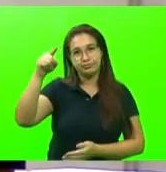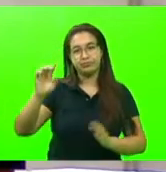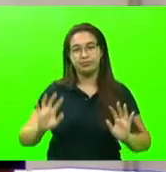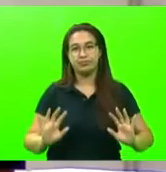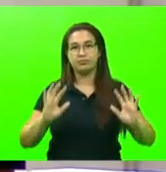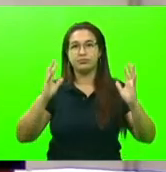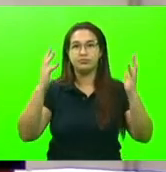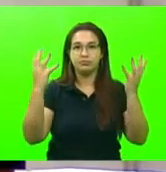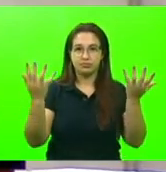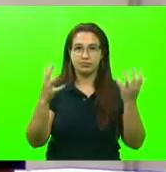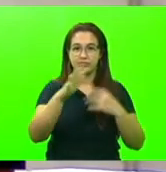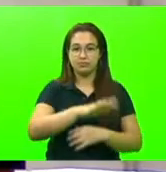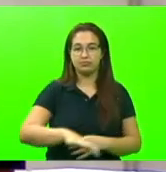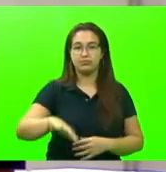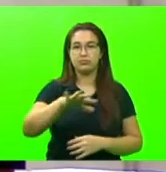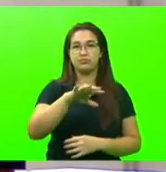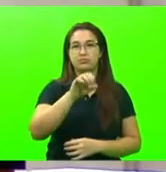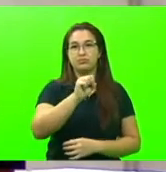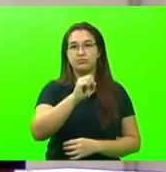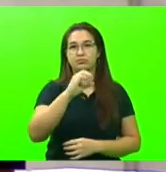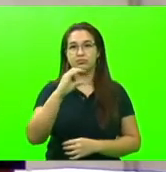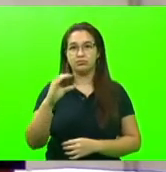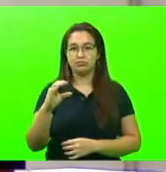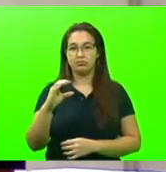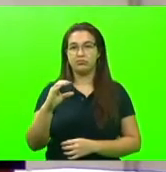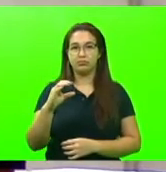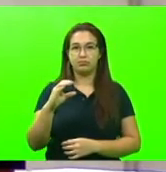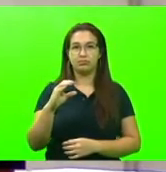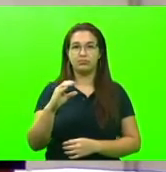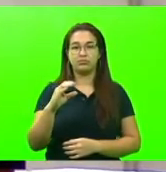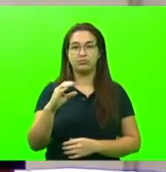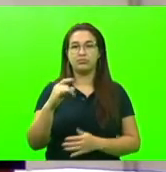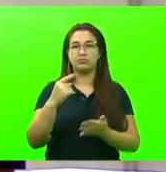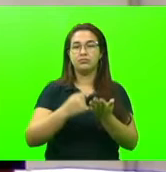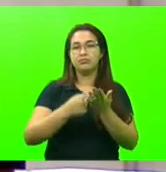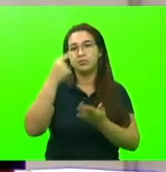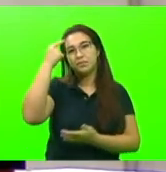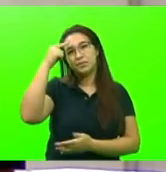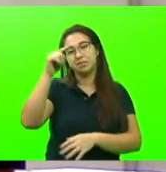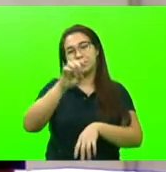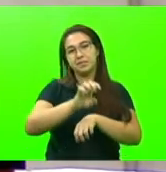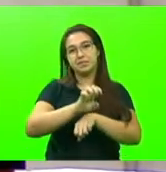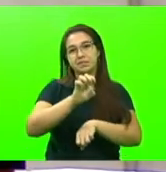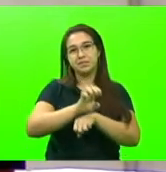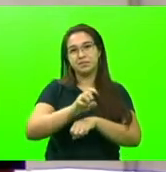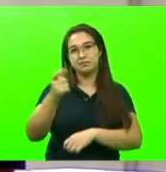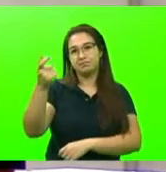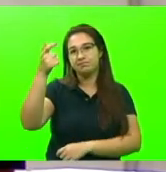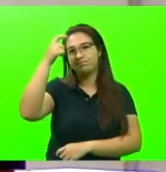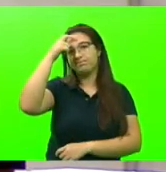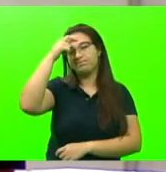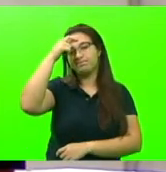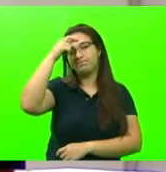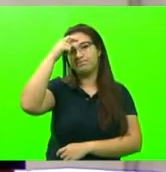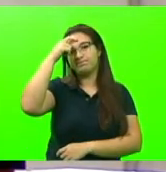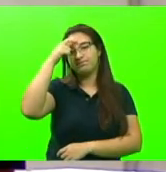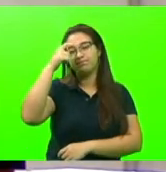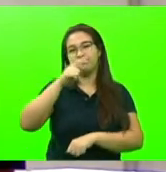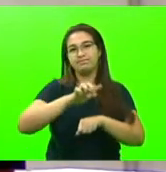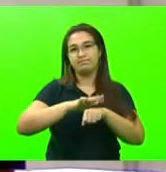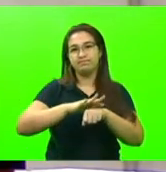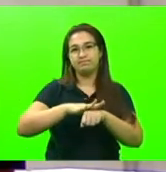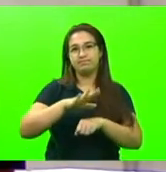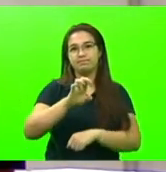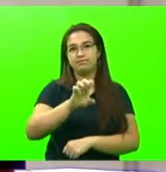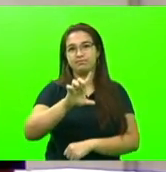alusivas no âmbito do Estado de Santa Catarina para instituir o Dia Estadual de Conscientização sobre a